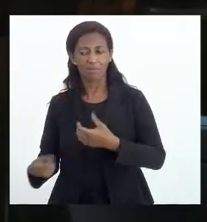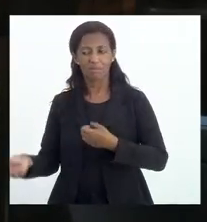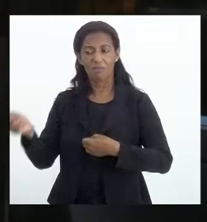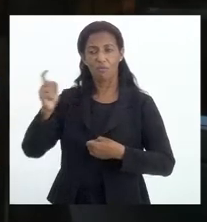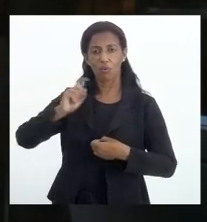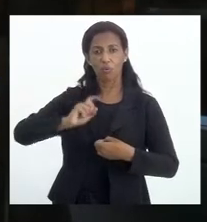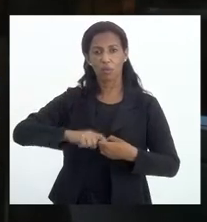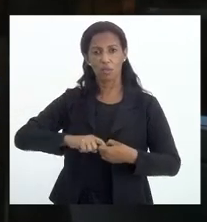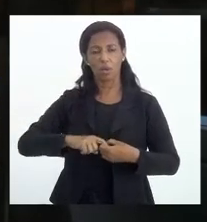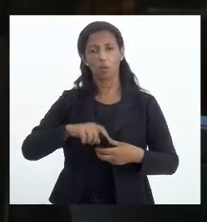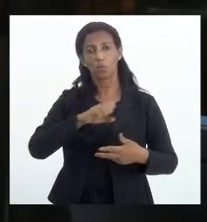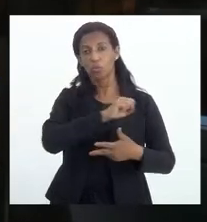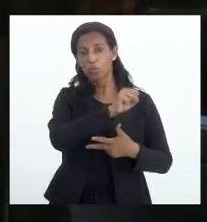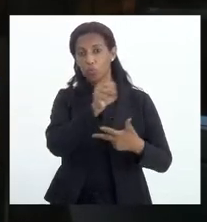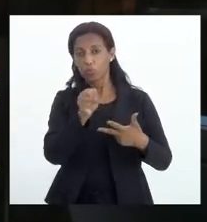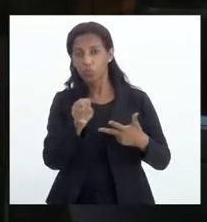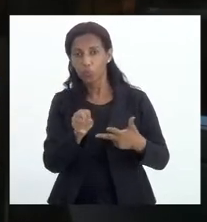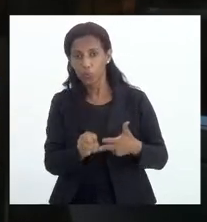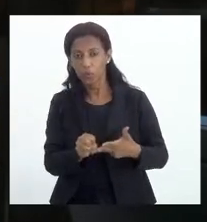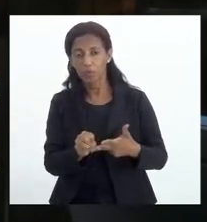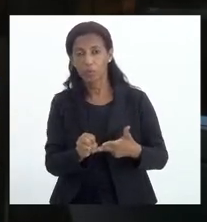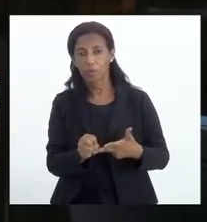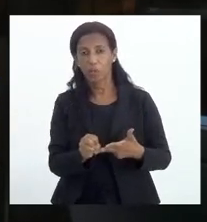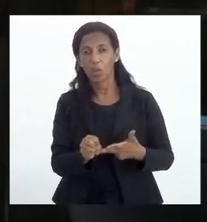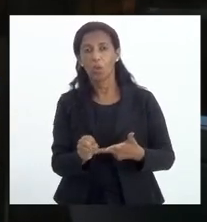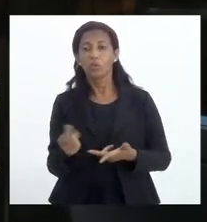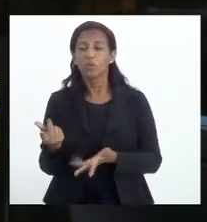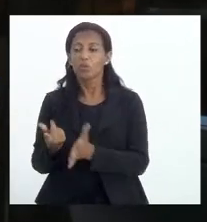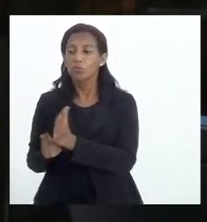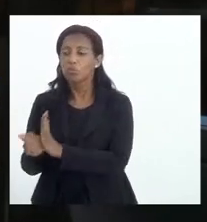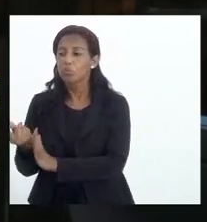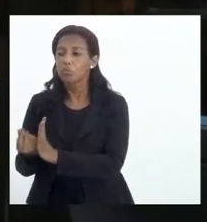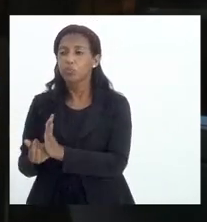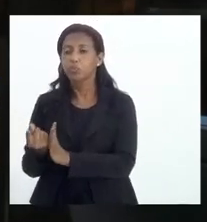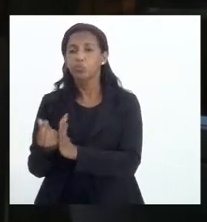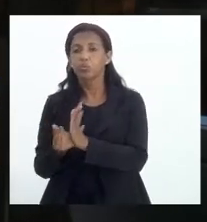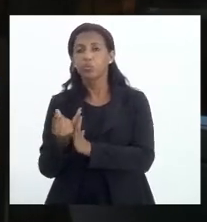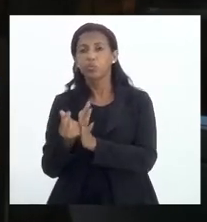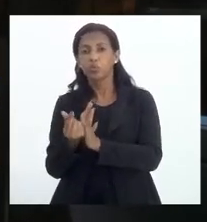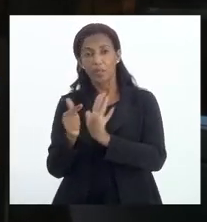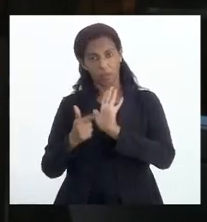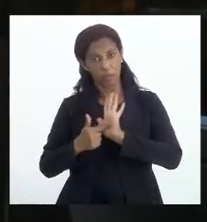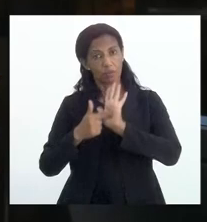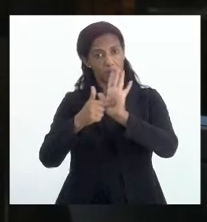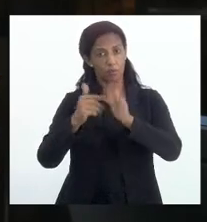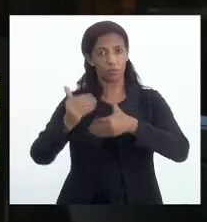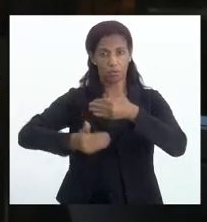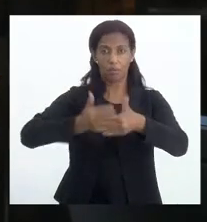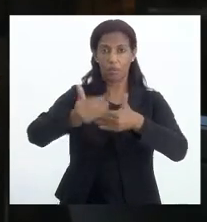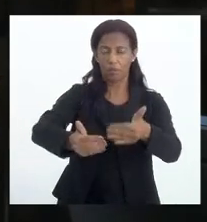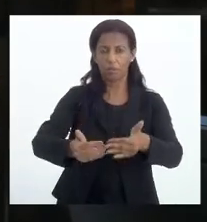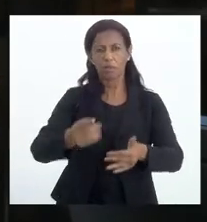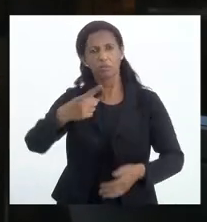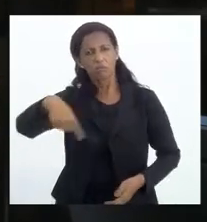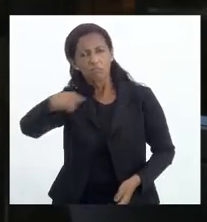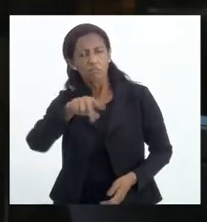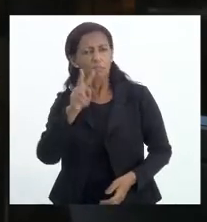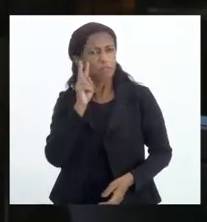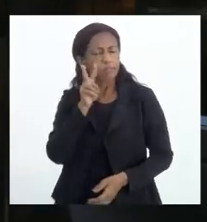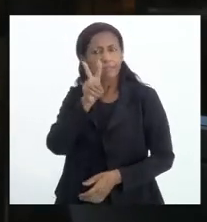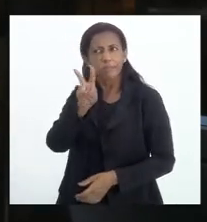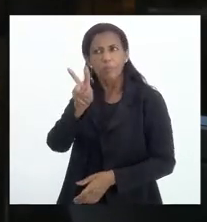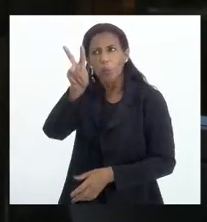por parte dos poderes dos seus respectivos orçamentos. Isso vai ser mostrado mais à frente, e os senhores podem